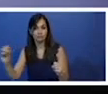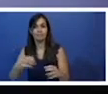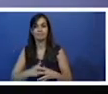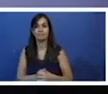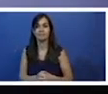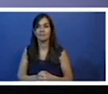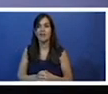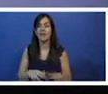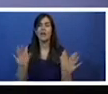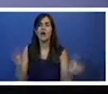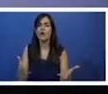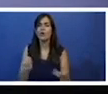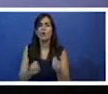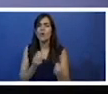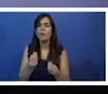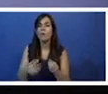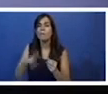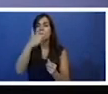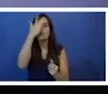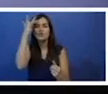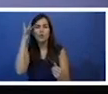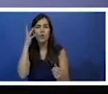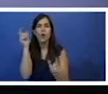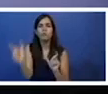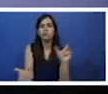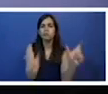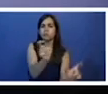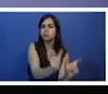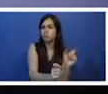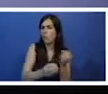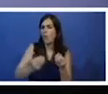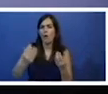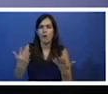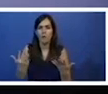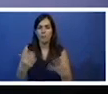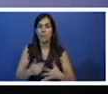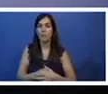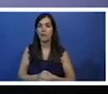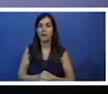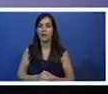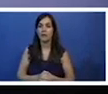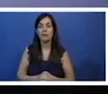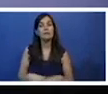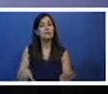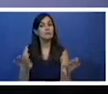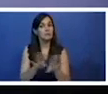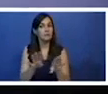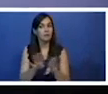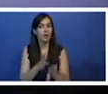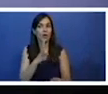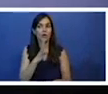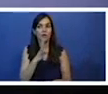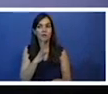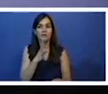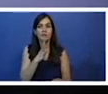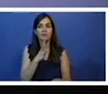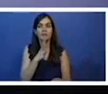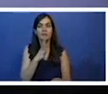Infinitivo pessoal, já relacionado às pessoas. O infinitivo pessoal é também conhecido como